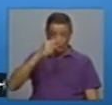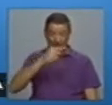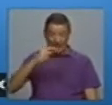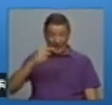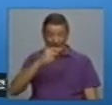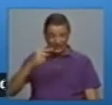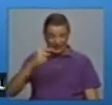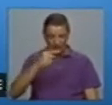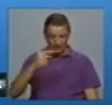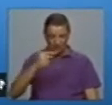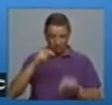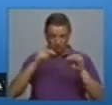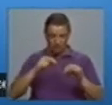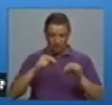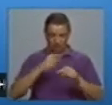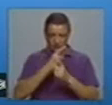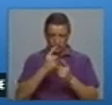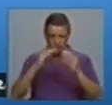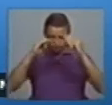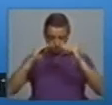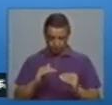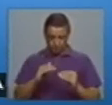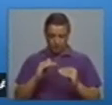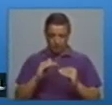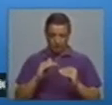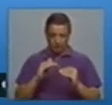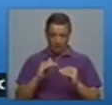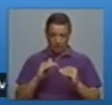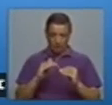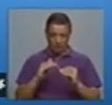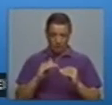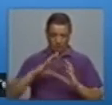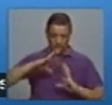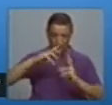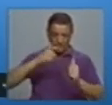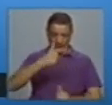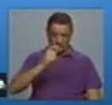cima tem uma gravidade muito mais baixa do que a do nosso planeta Terra,